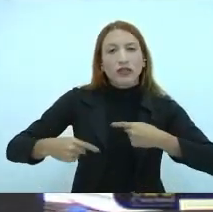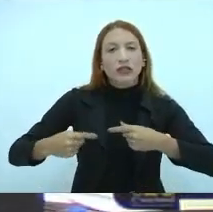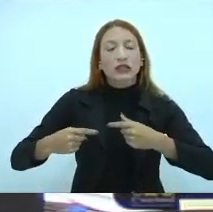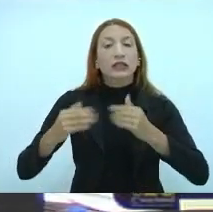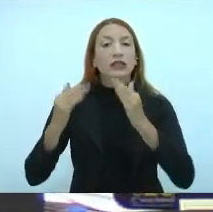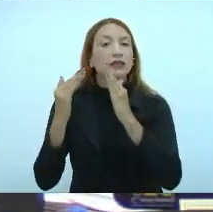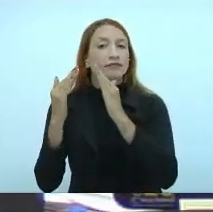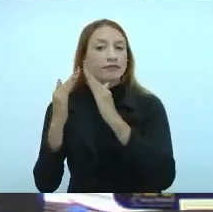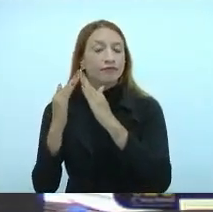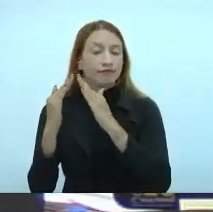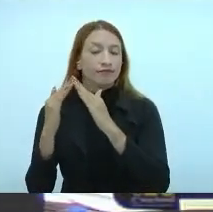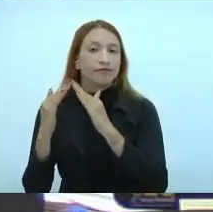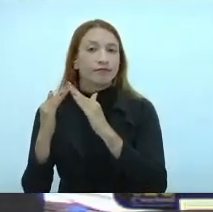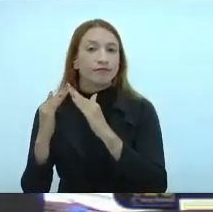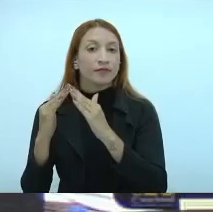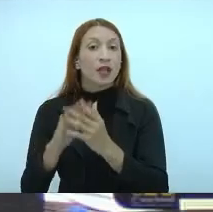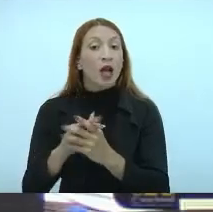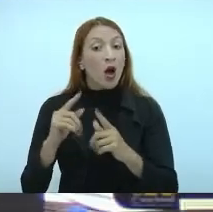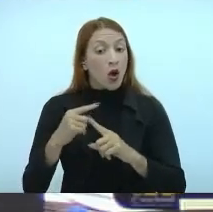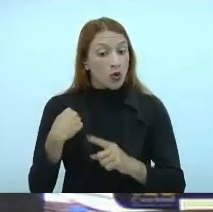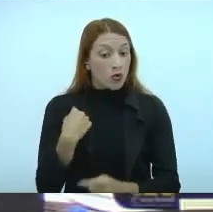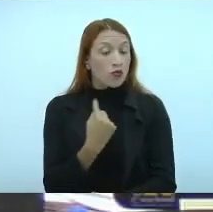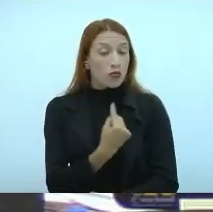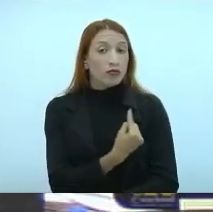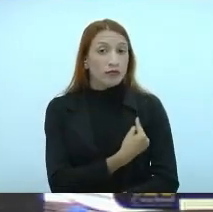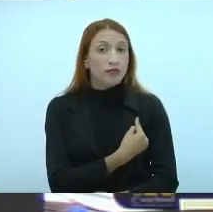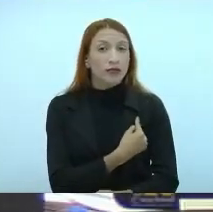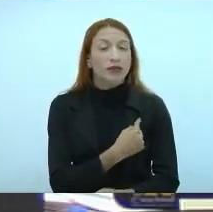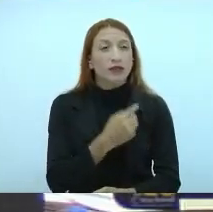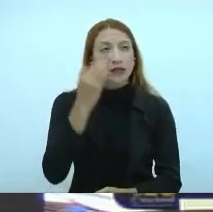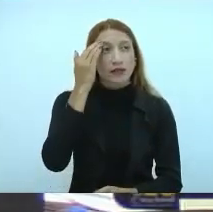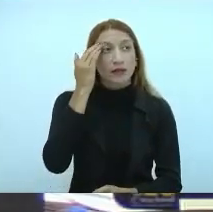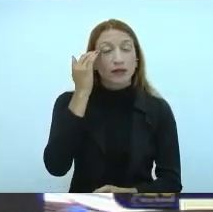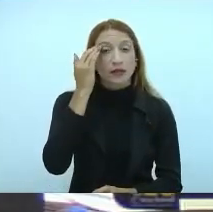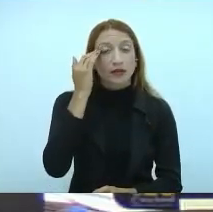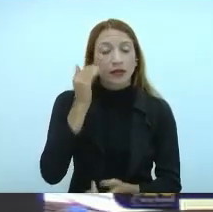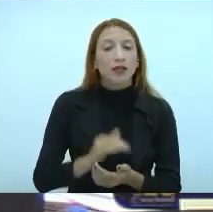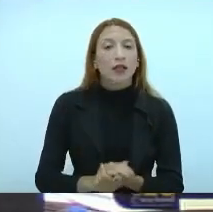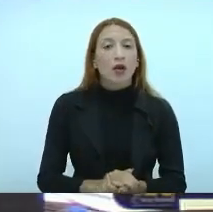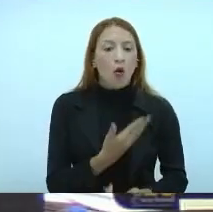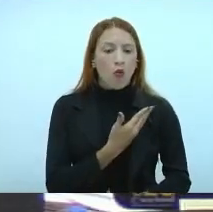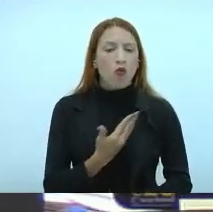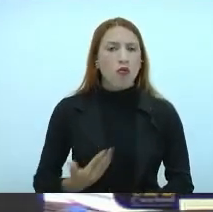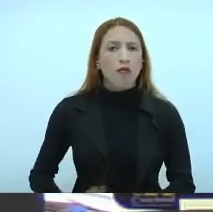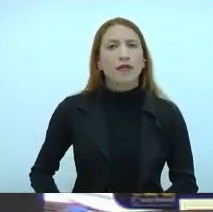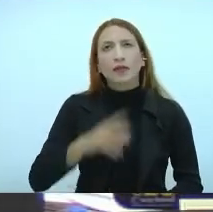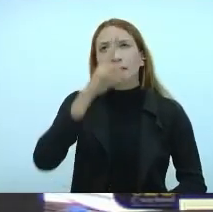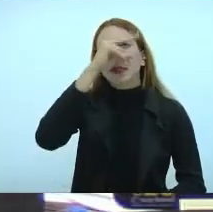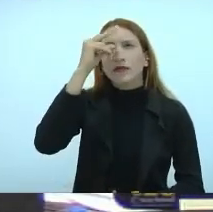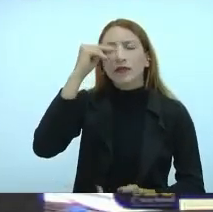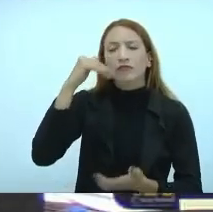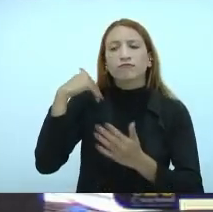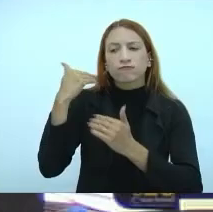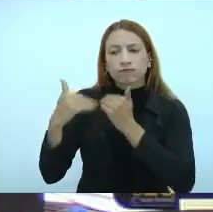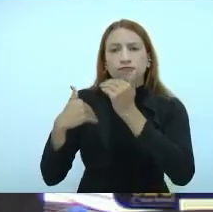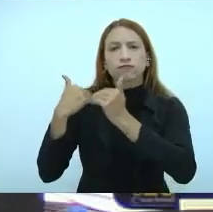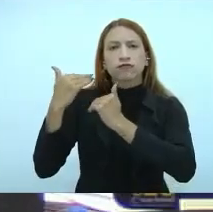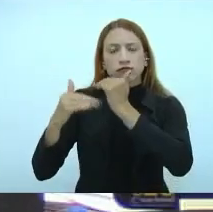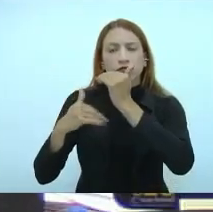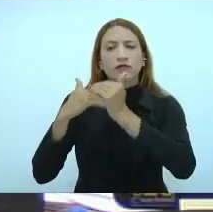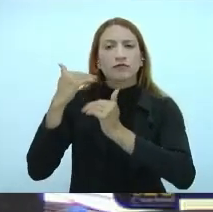habitação nós estamos nesse governo do Prefeito Marcelo bilito avançando